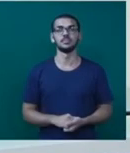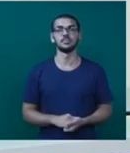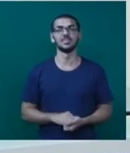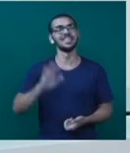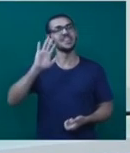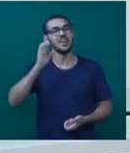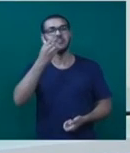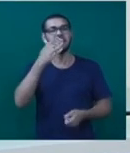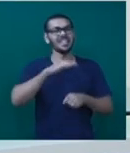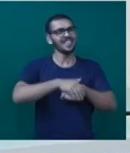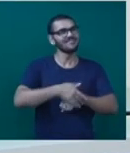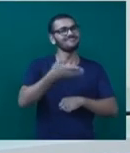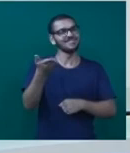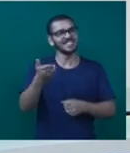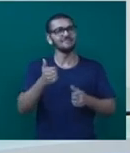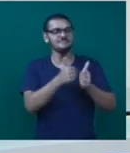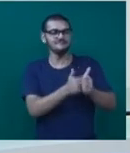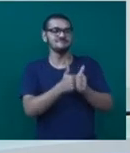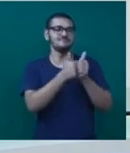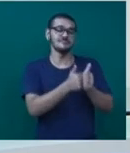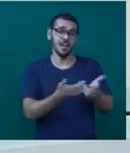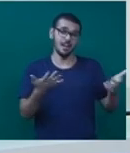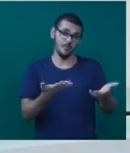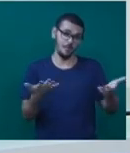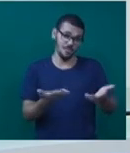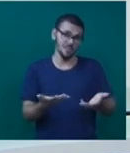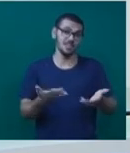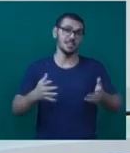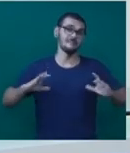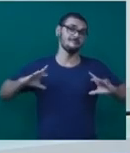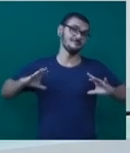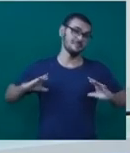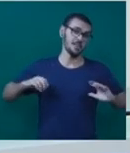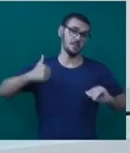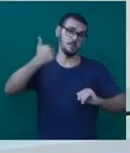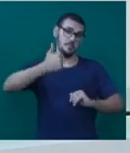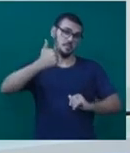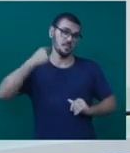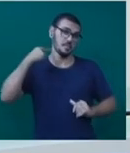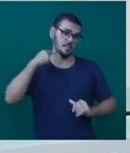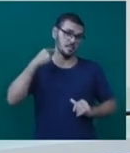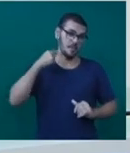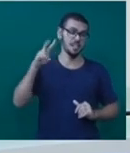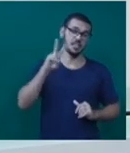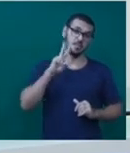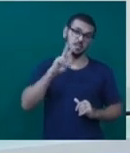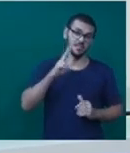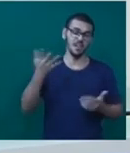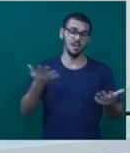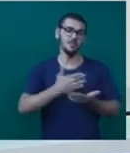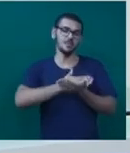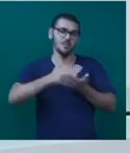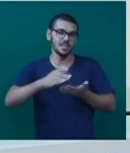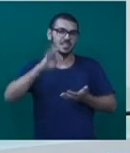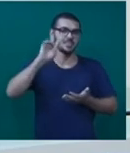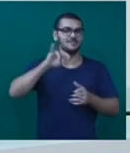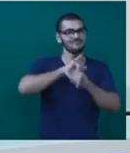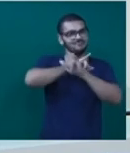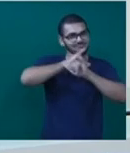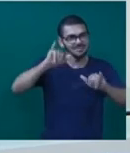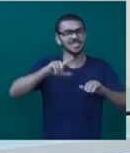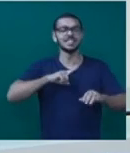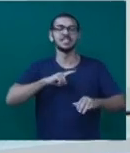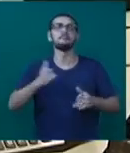Olá, boa noite para você que nos acompanha nesse feriado aí, segunda-feira, dia 1º de maio. O TV Notícias começa agora e com muita informação. Nós